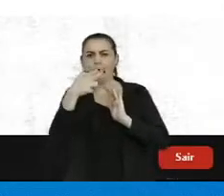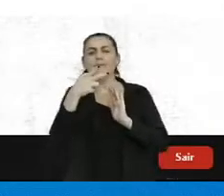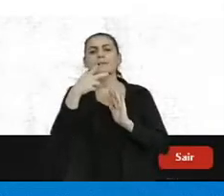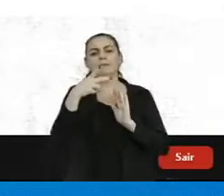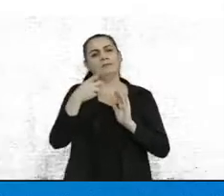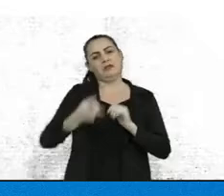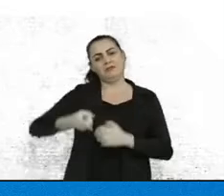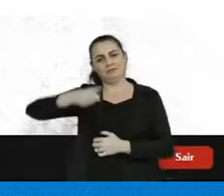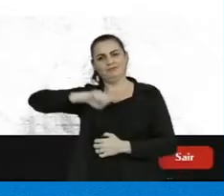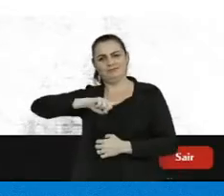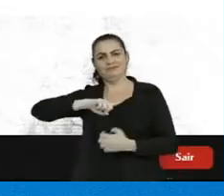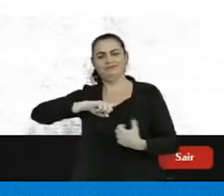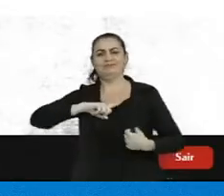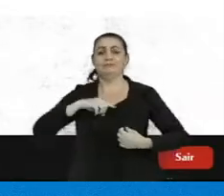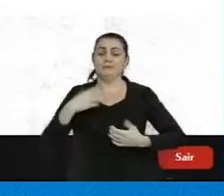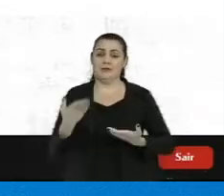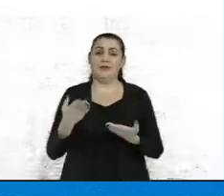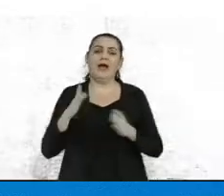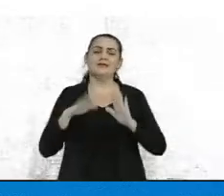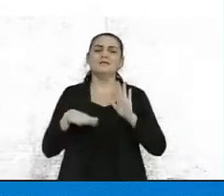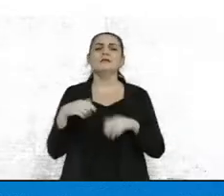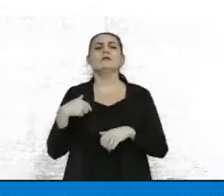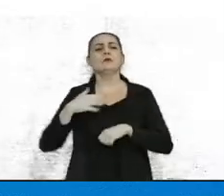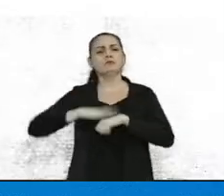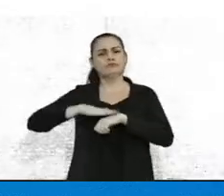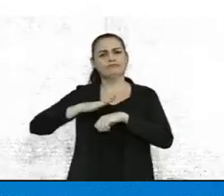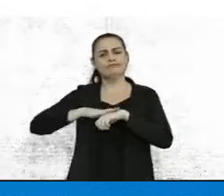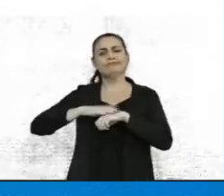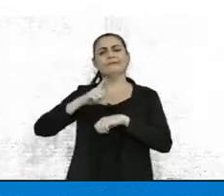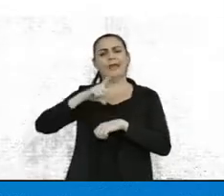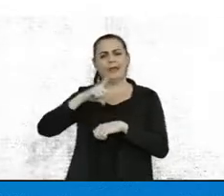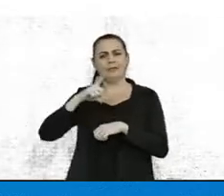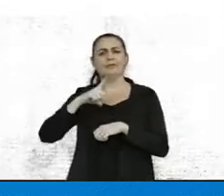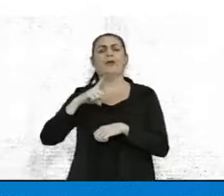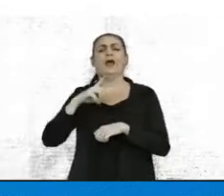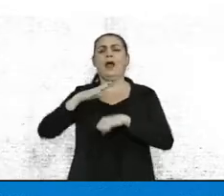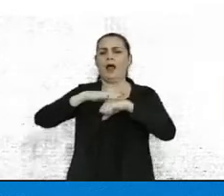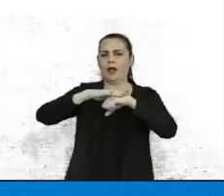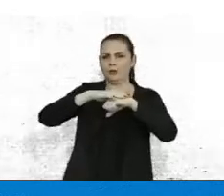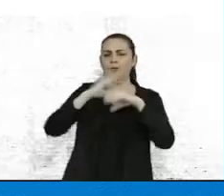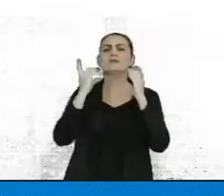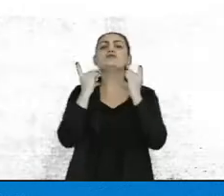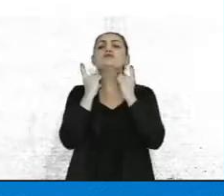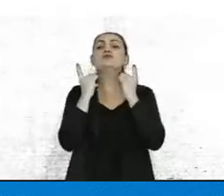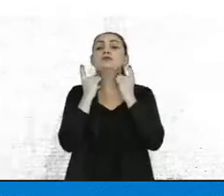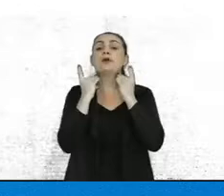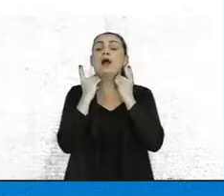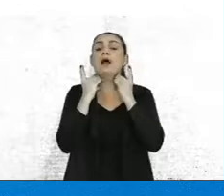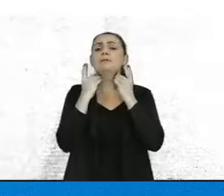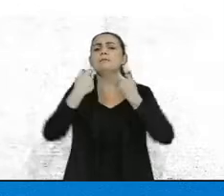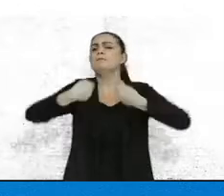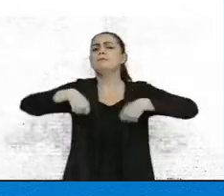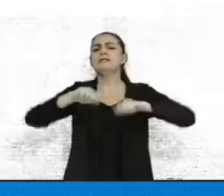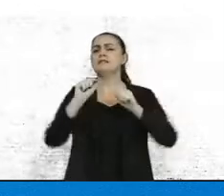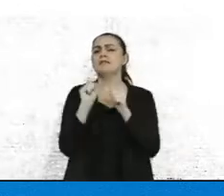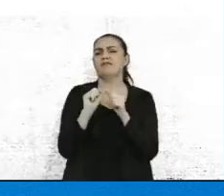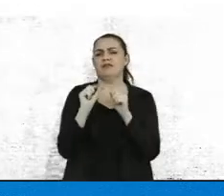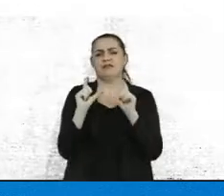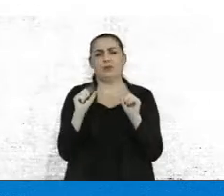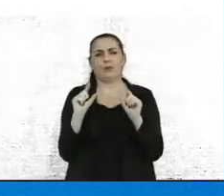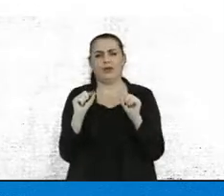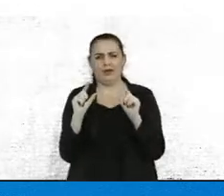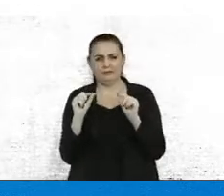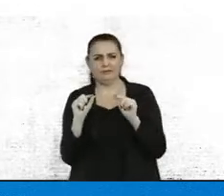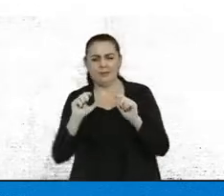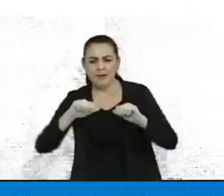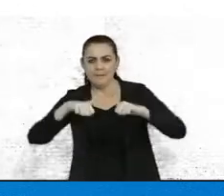da doença de tireoide, uma das coisas que a gente precisa fazer para melhorar o nosso quadro clínico é identificar